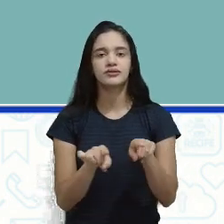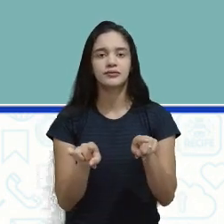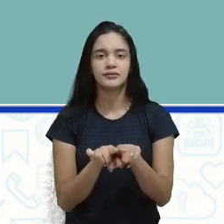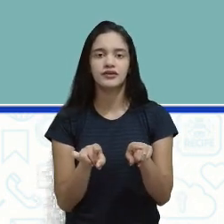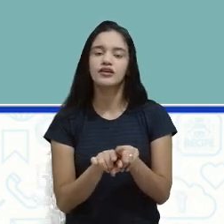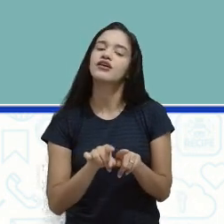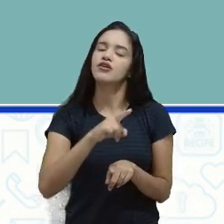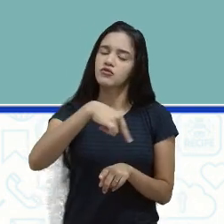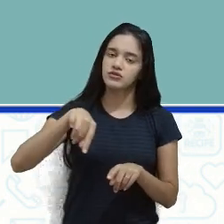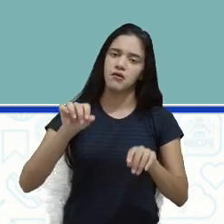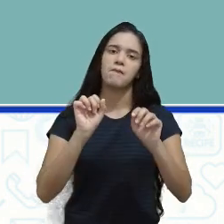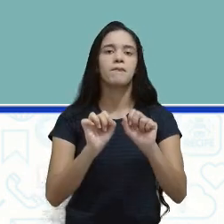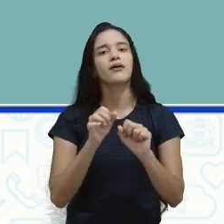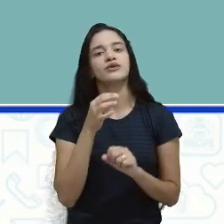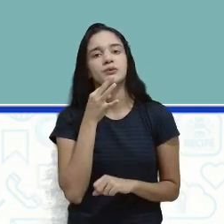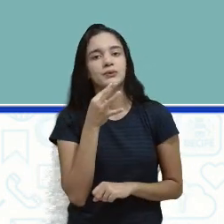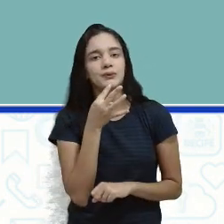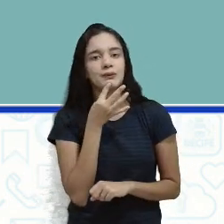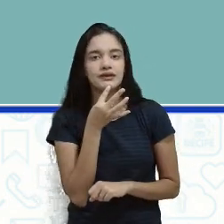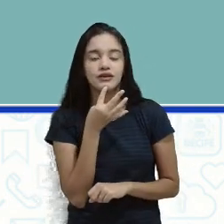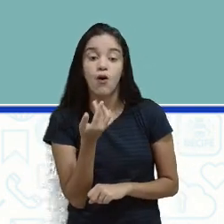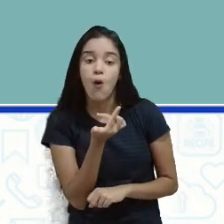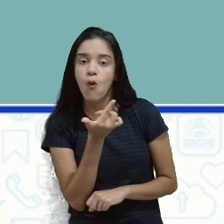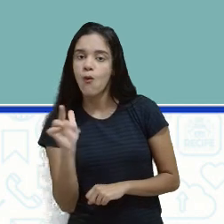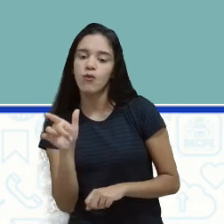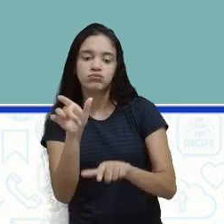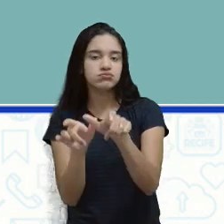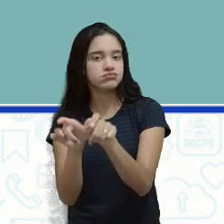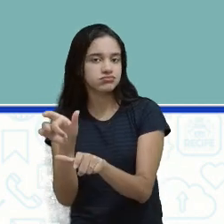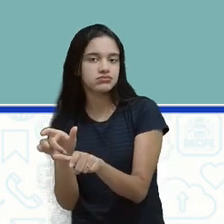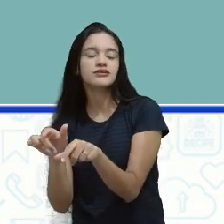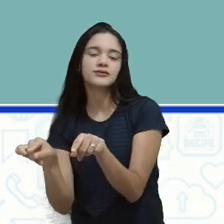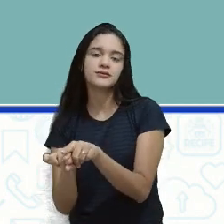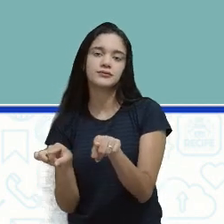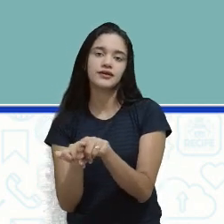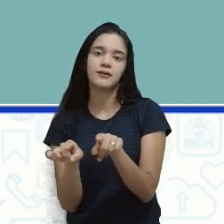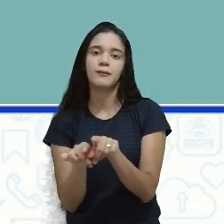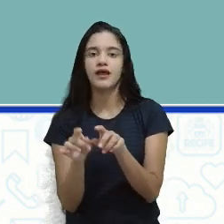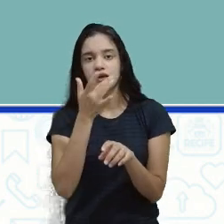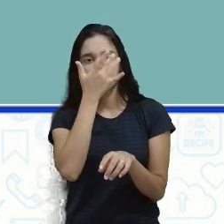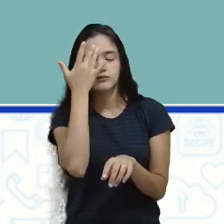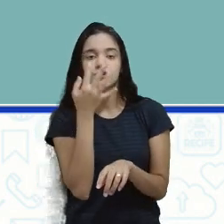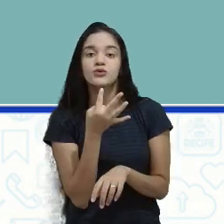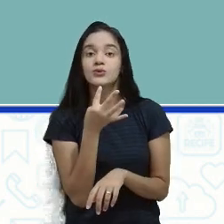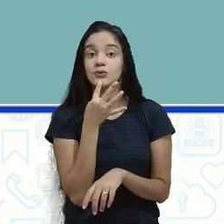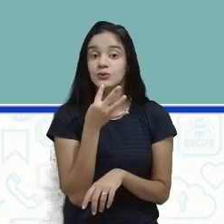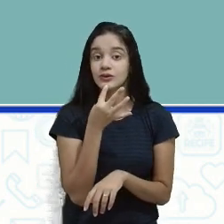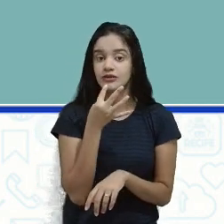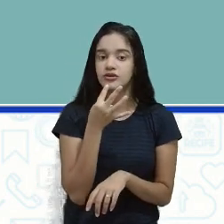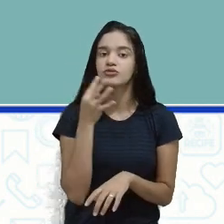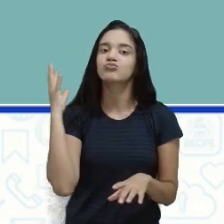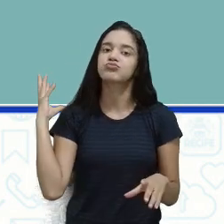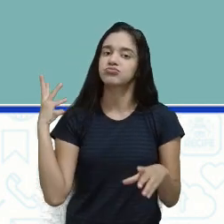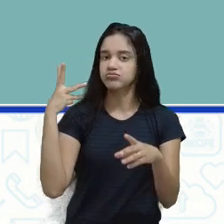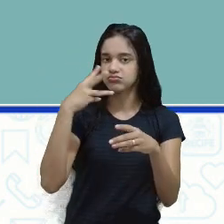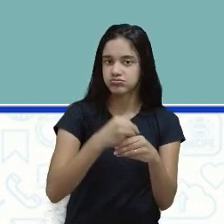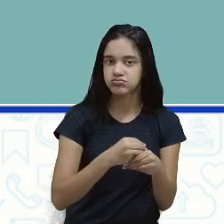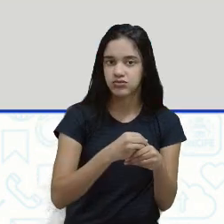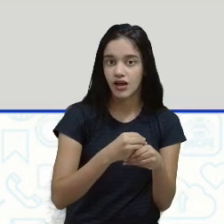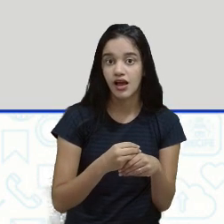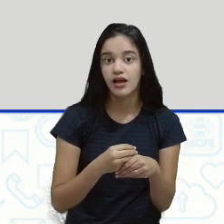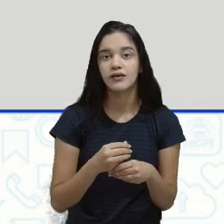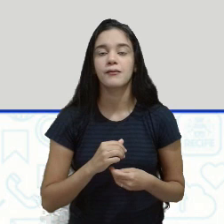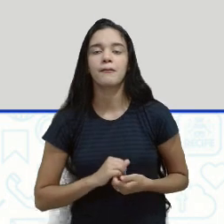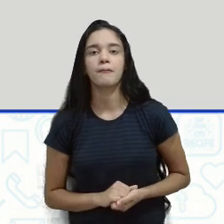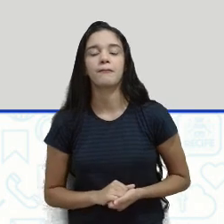Alguns de vocês podem conhecer, outros não é? Aqueles que conhecem estarão revendo e aqueles que não conhecem estarão